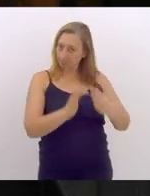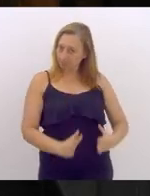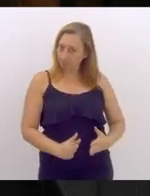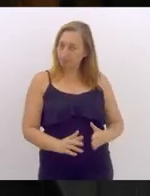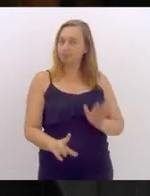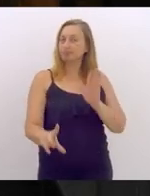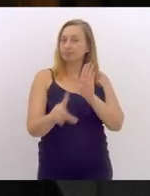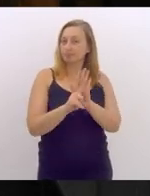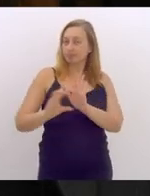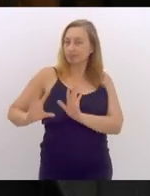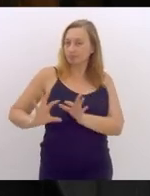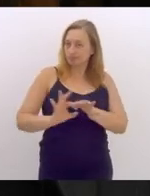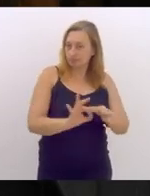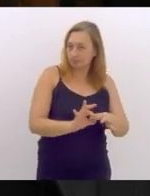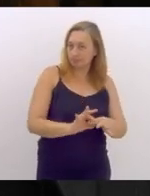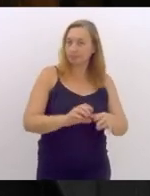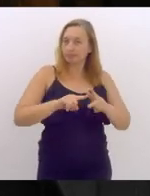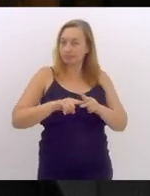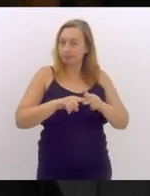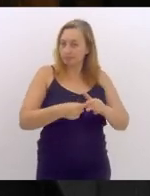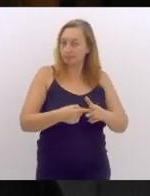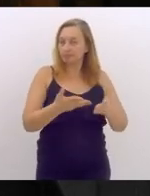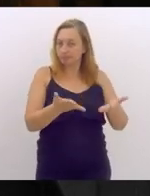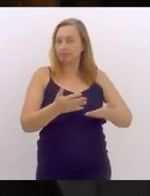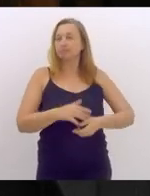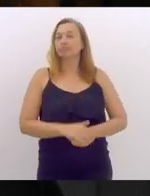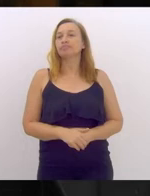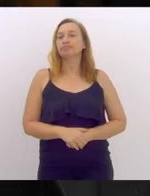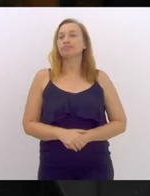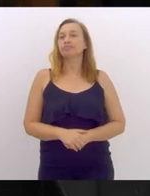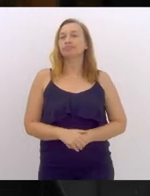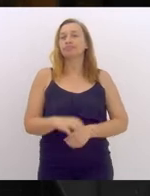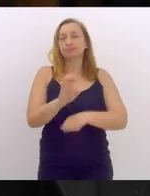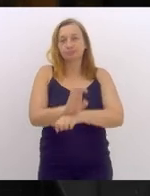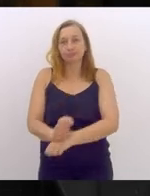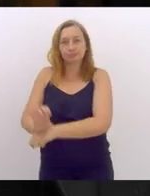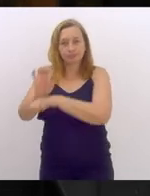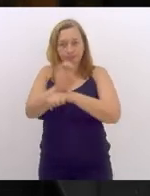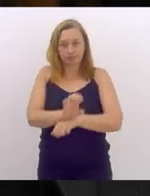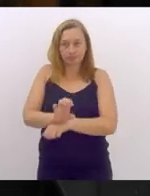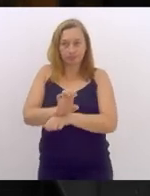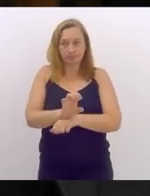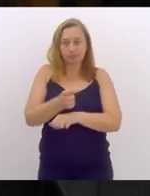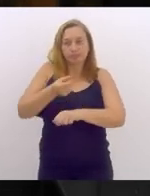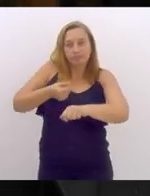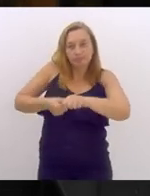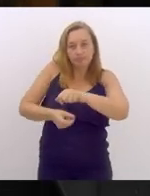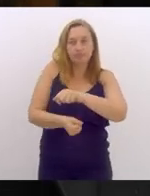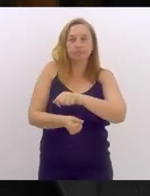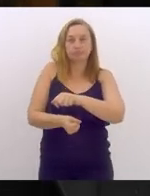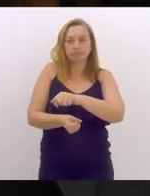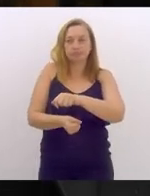as leis complementares que a regulamenta que os estados devem investir